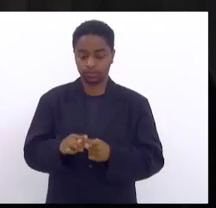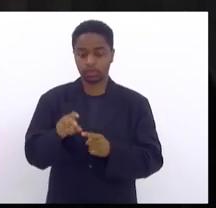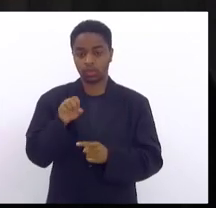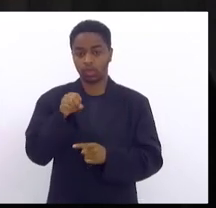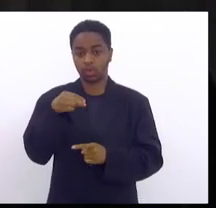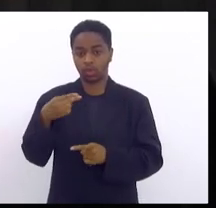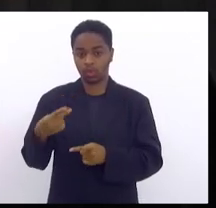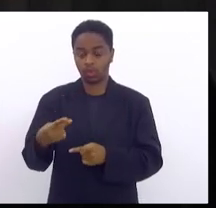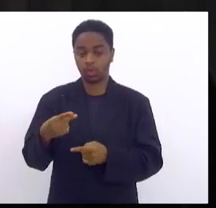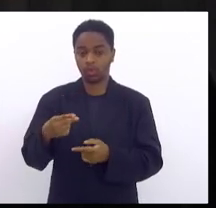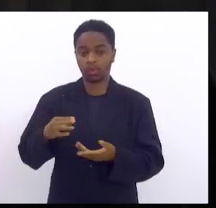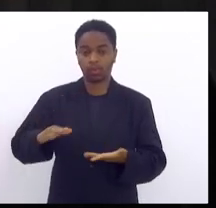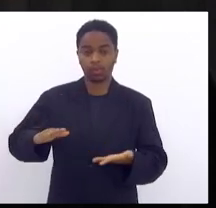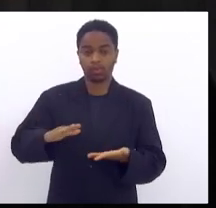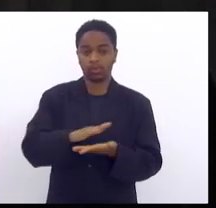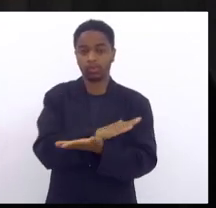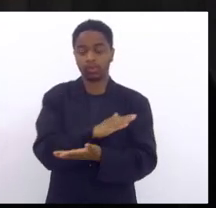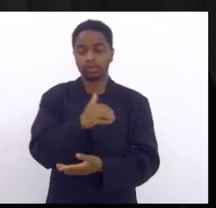derrubada de